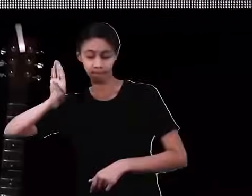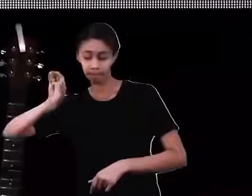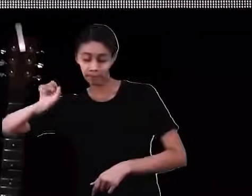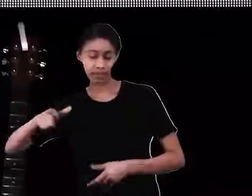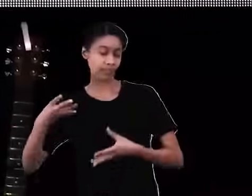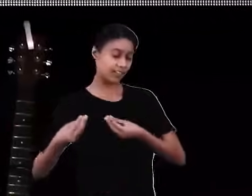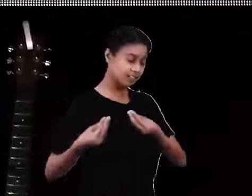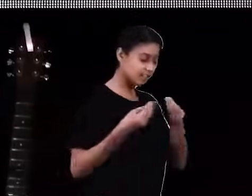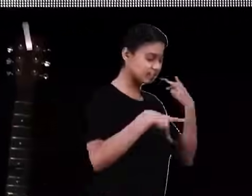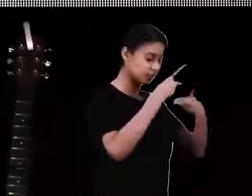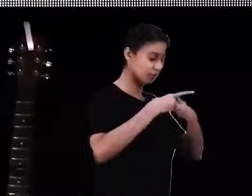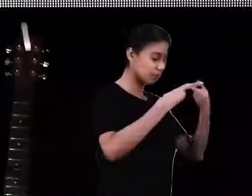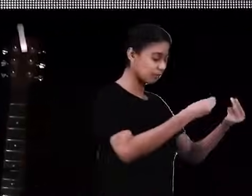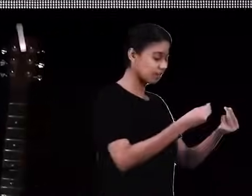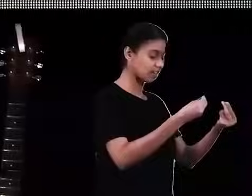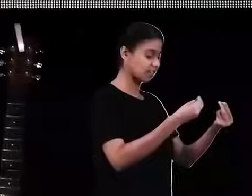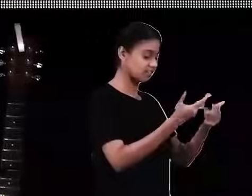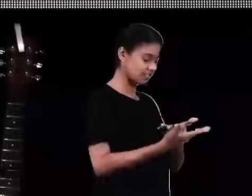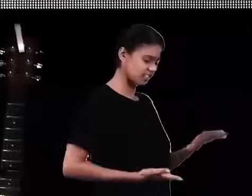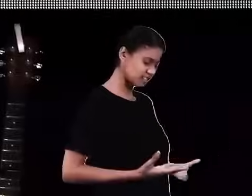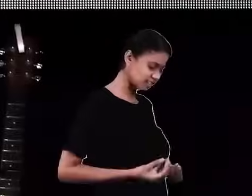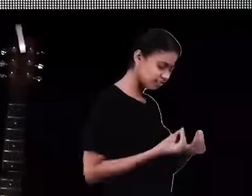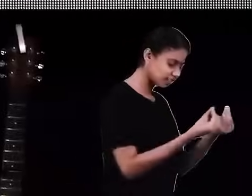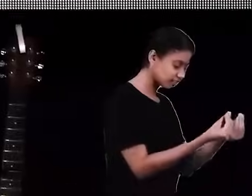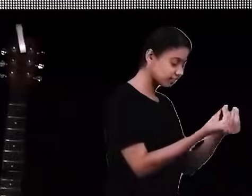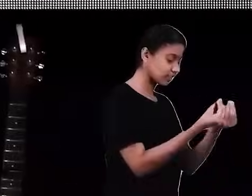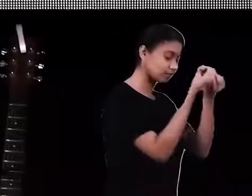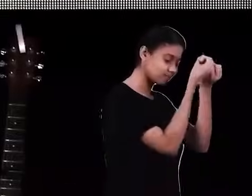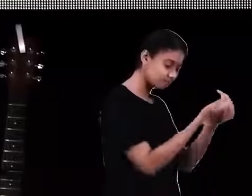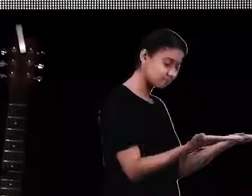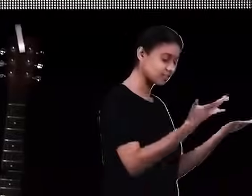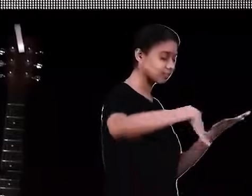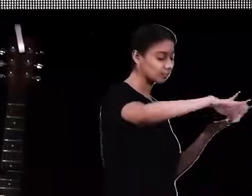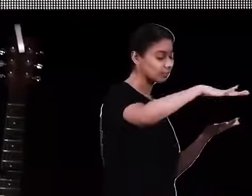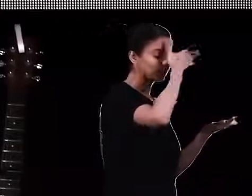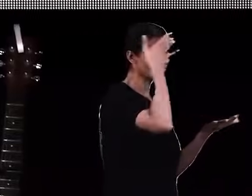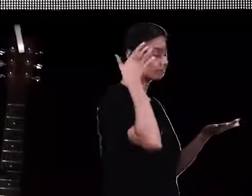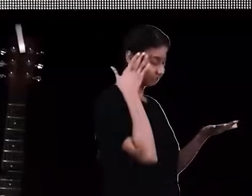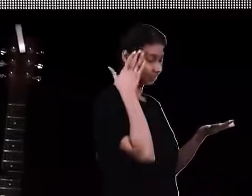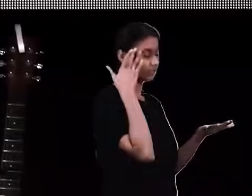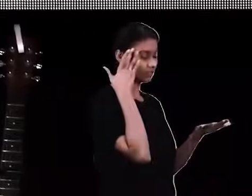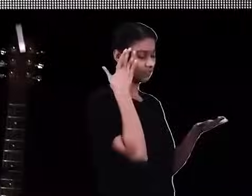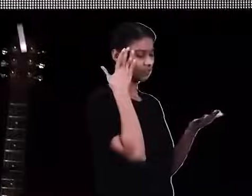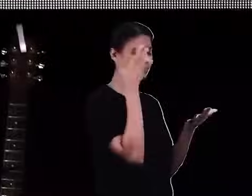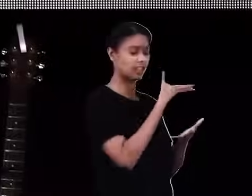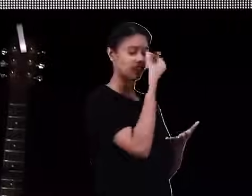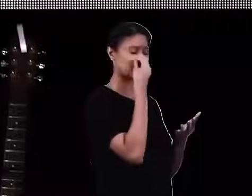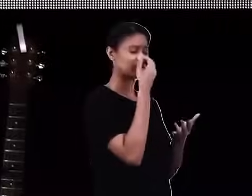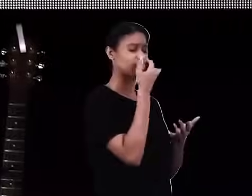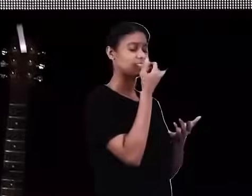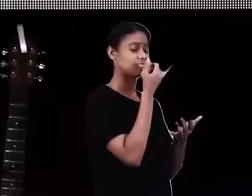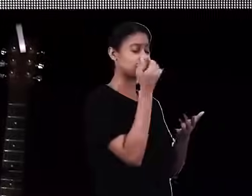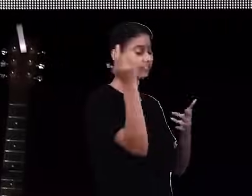presente que esta tua serva trouxe ao meu senhor seja dado aos homens que o seguem. Esqueça, eu te suplico, a ofensa de tua serva, pois o